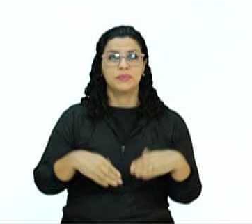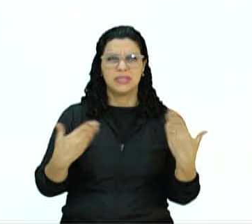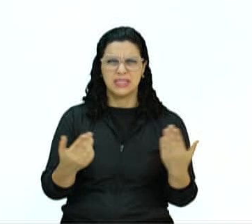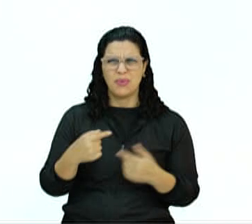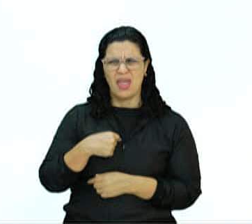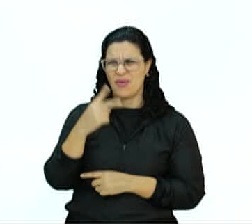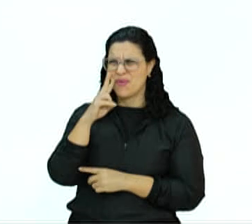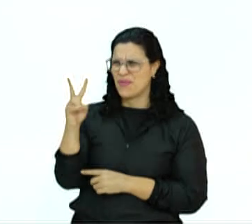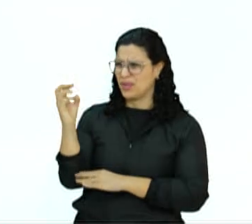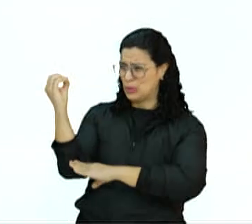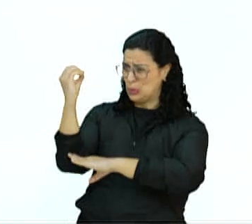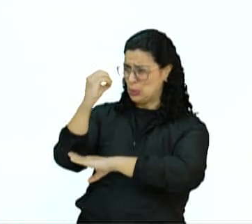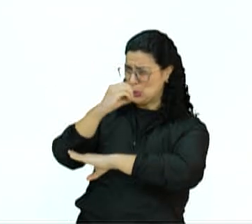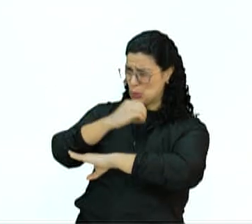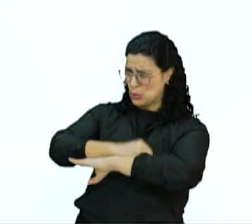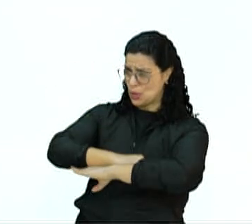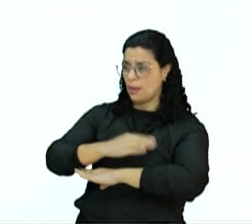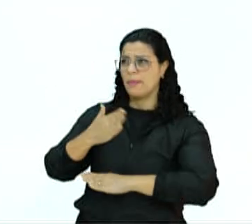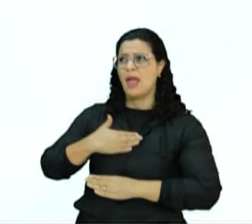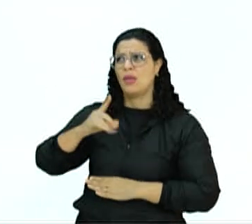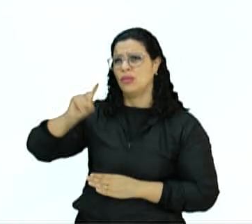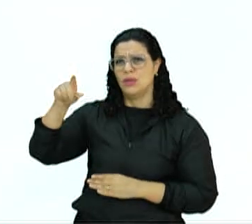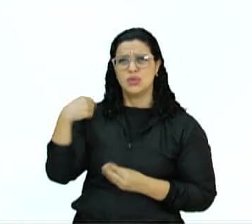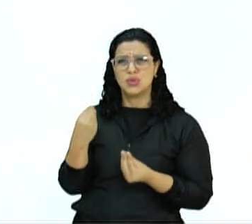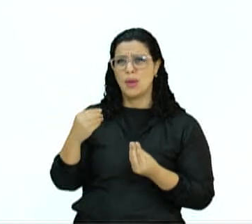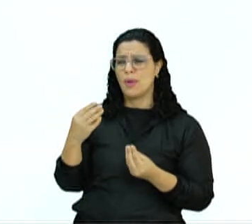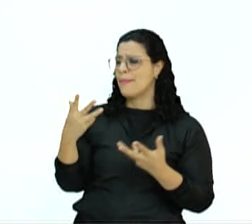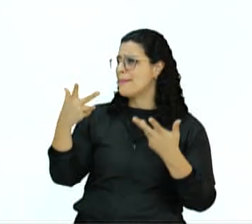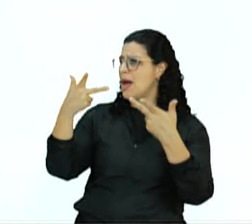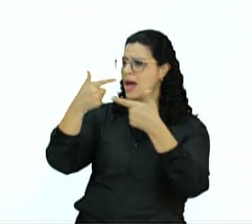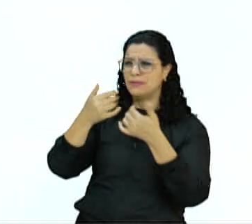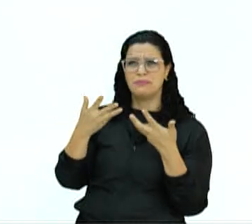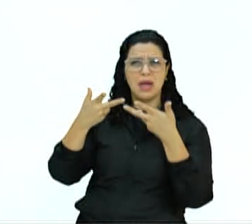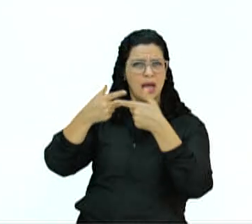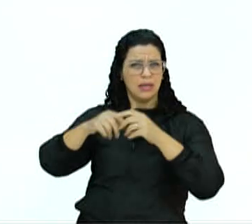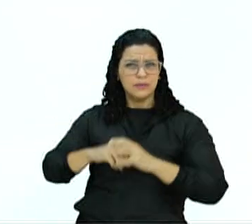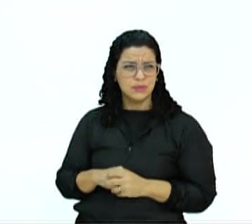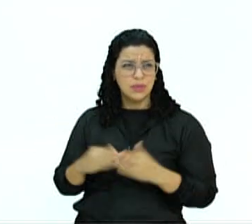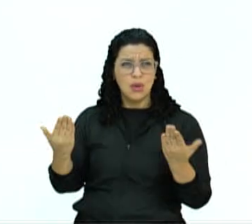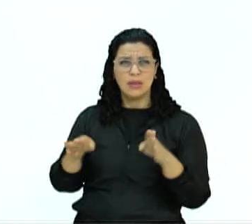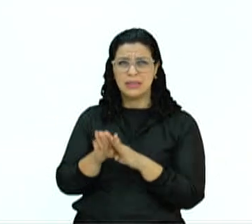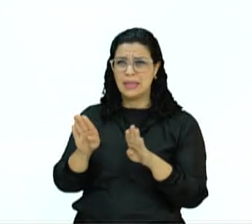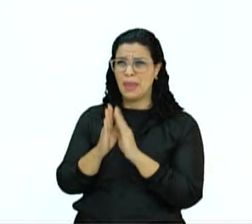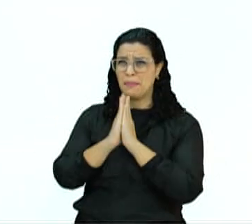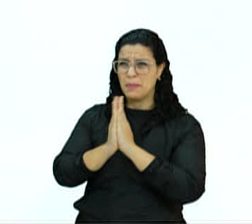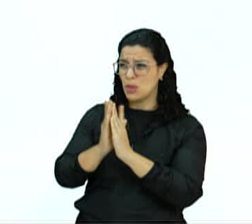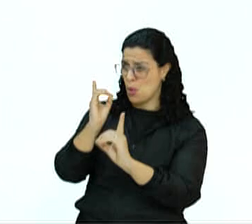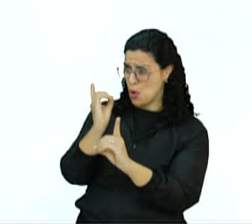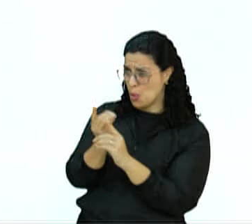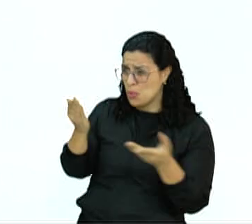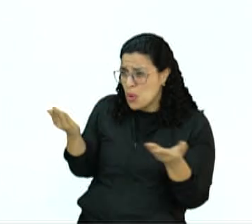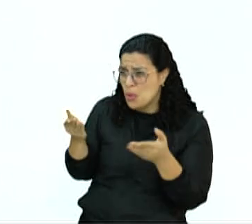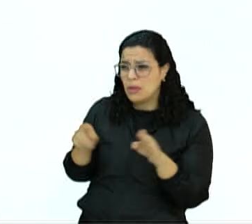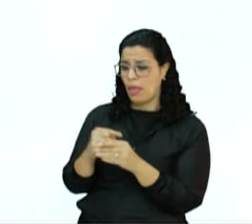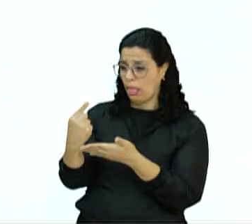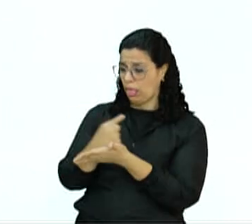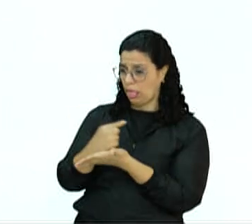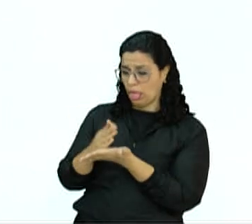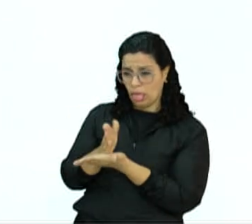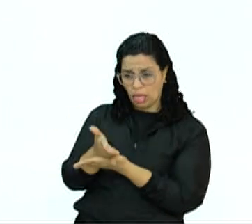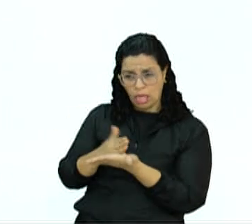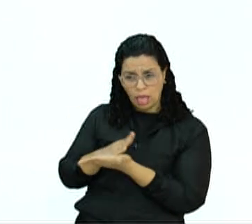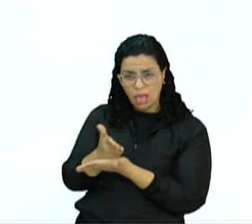Ver o pôr do sol, ah meu Deus, fabuloso, fabuloso! Me implora um último encontro, me atormenta